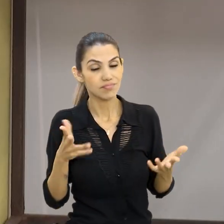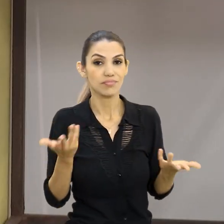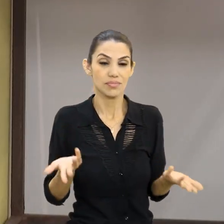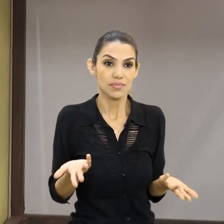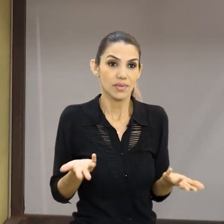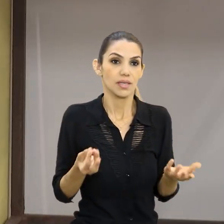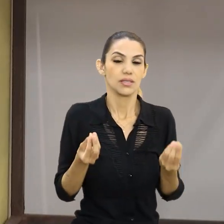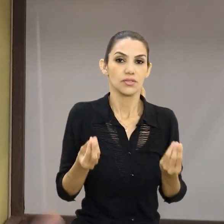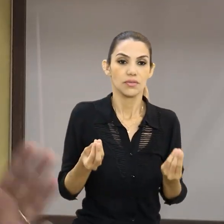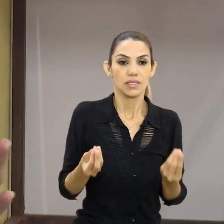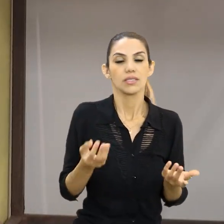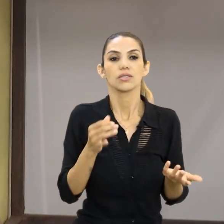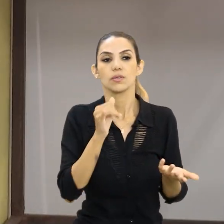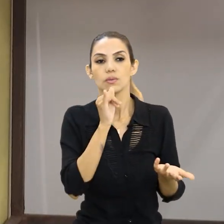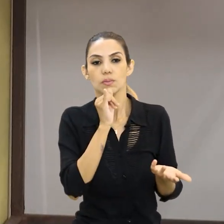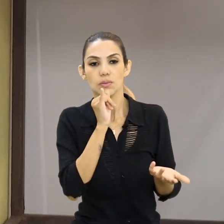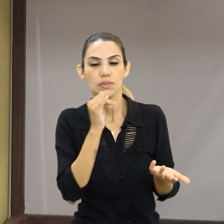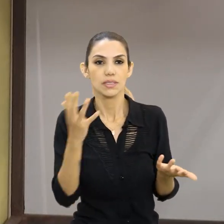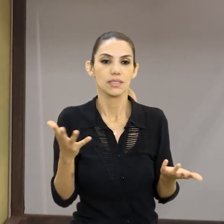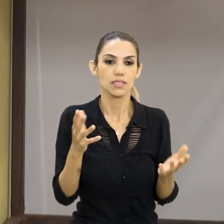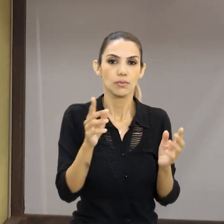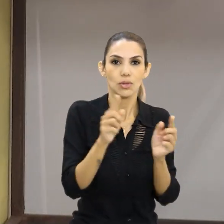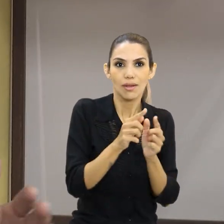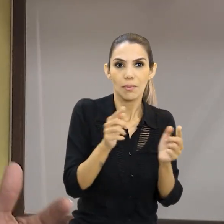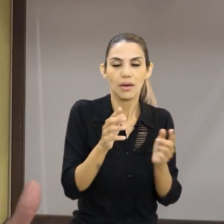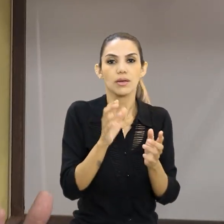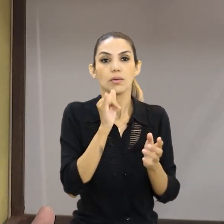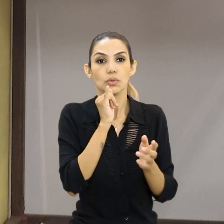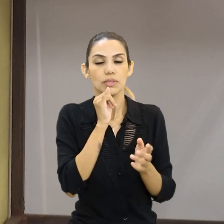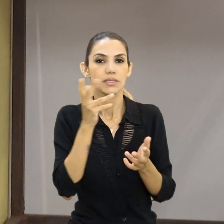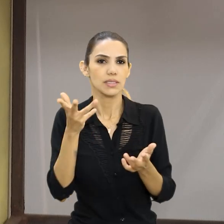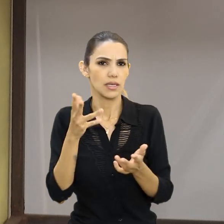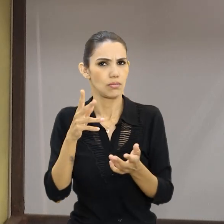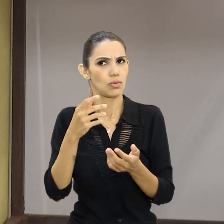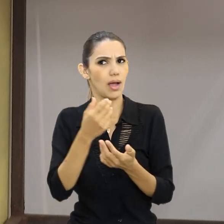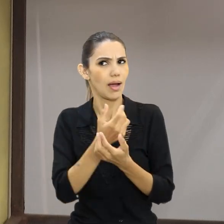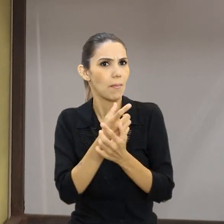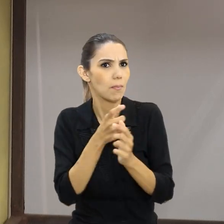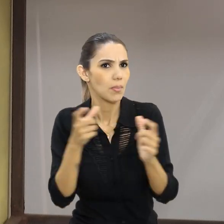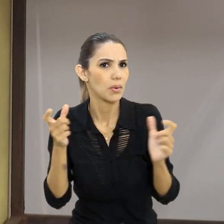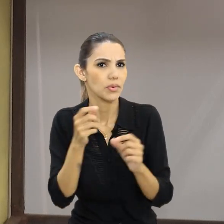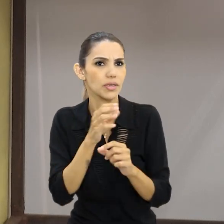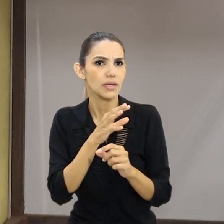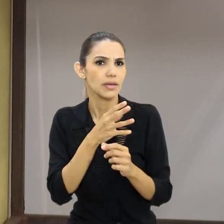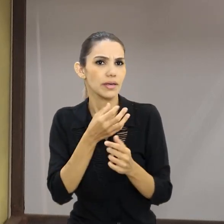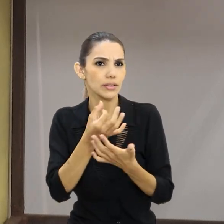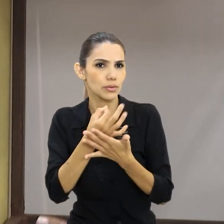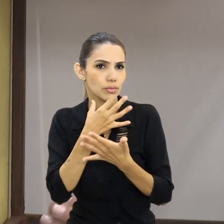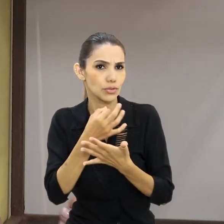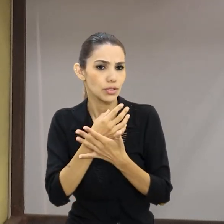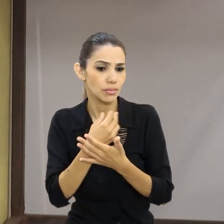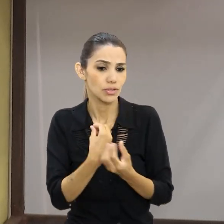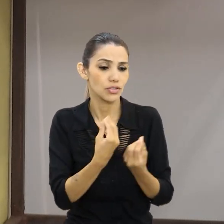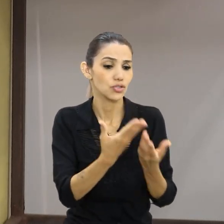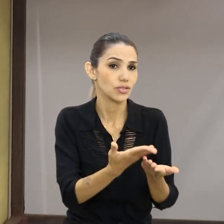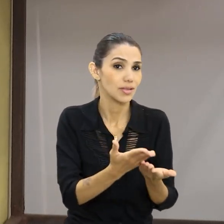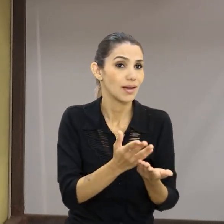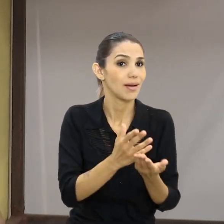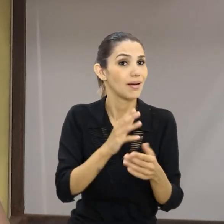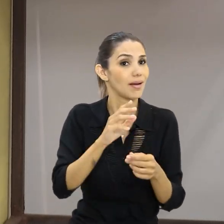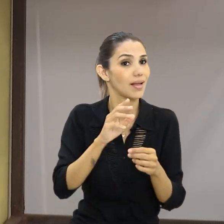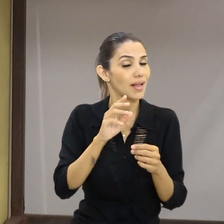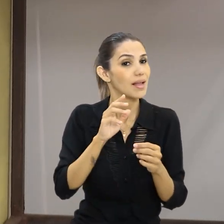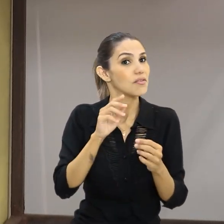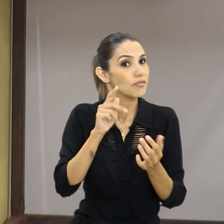são medicamentos de uso humano que são aplicados na saúde animal, nós podemos causar situações de